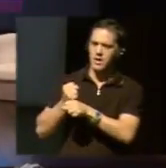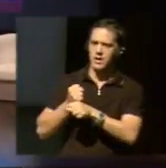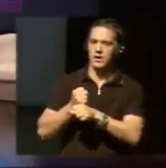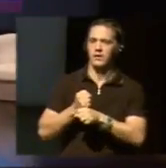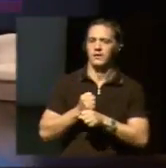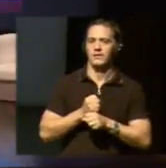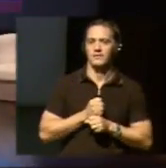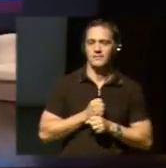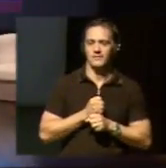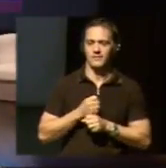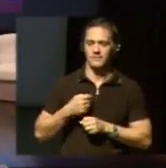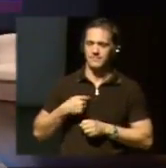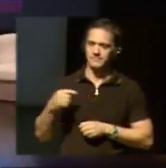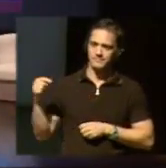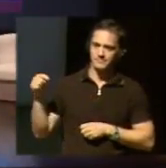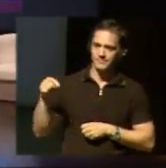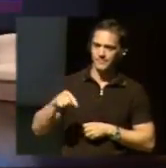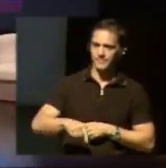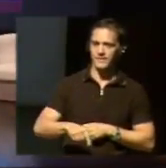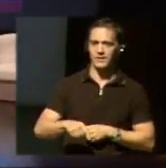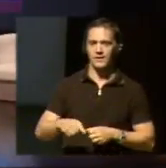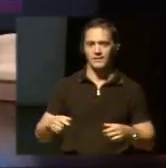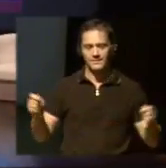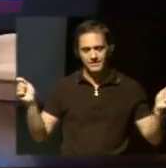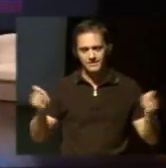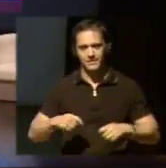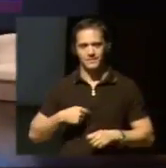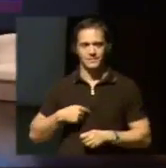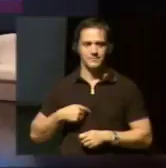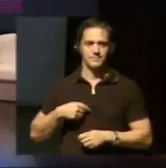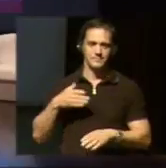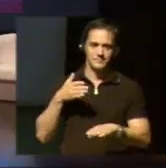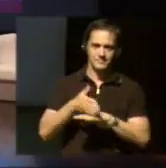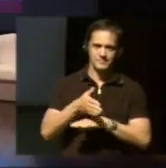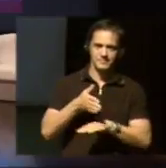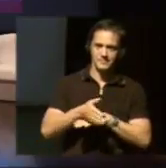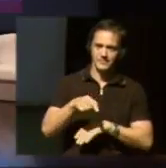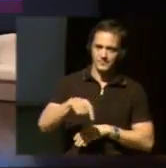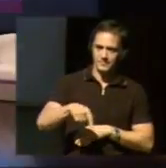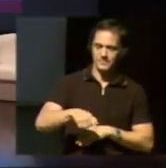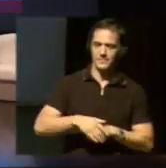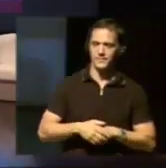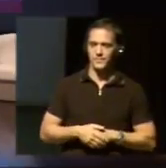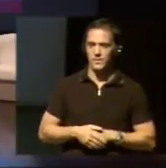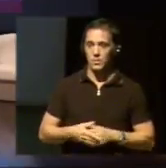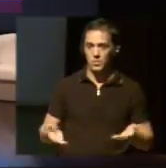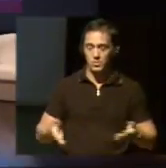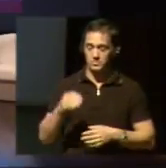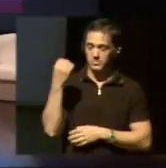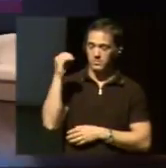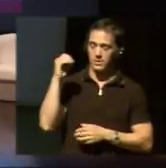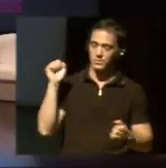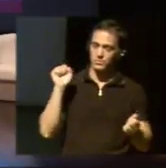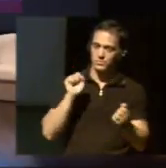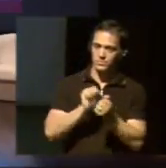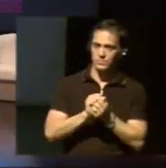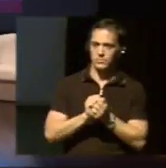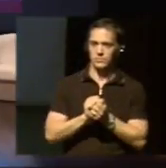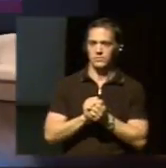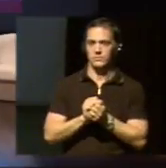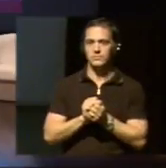wieder die Gelegenheit habe, hier in Porto Alegre sprechen zu dürfen und meine aktuellen